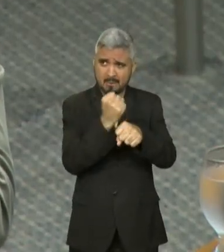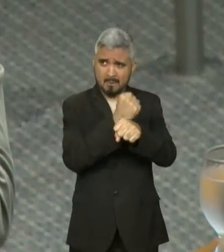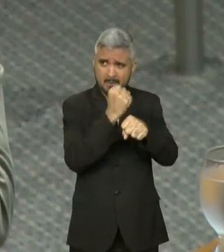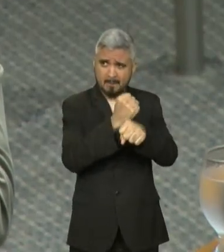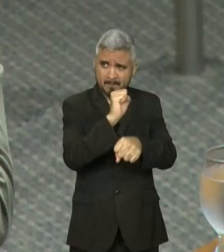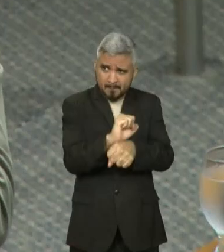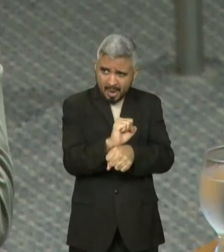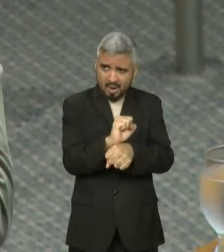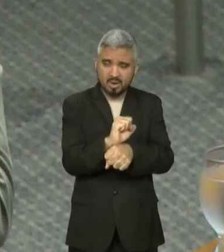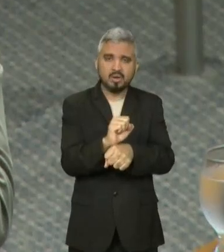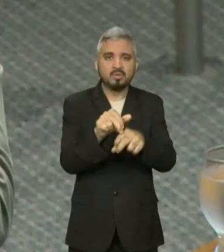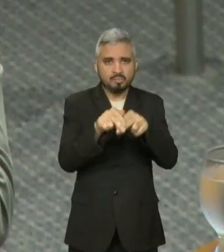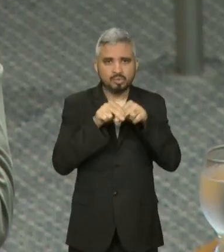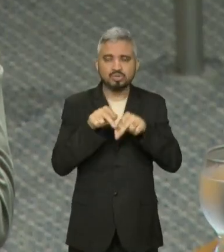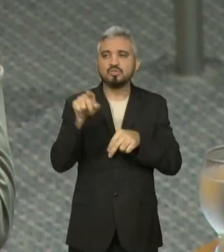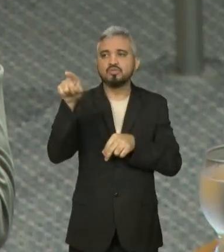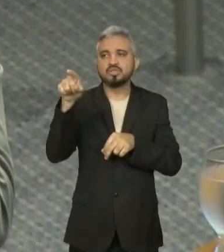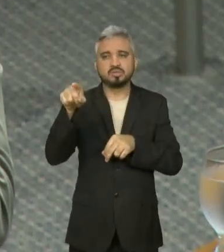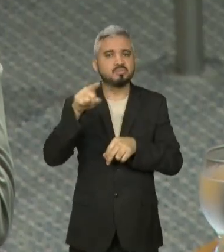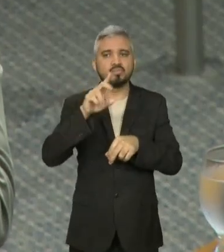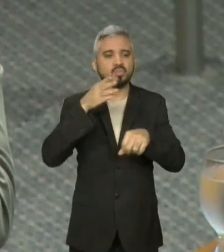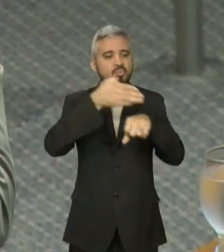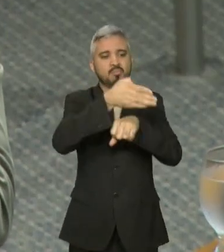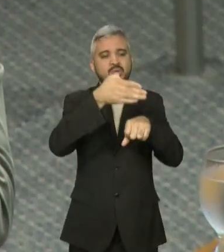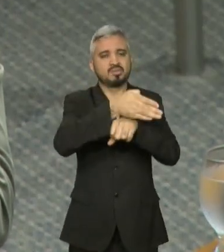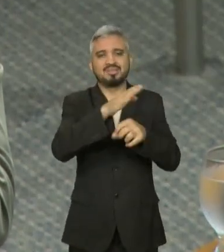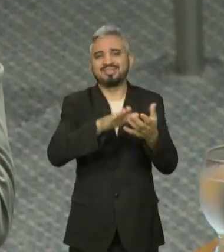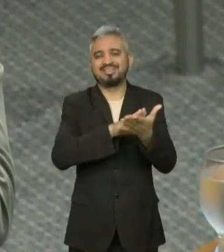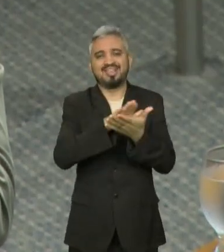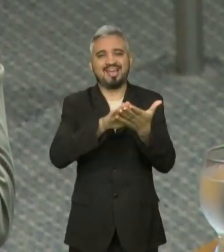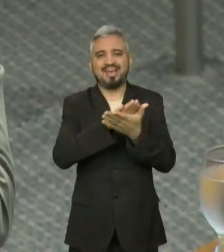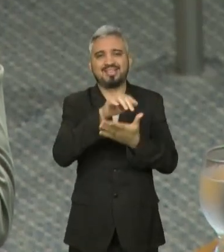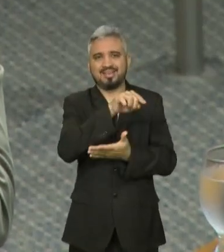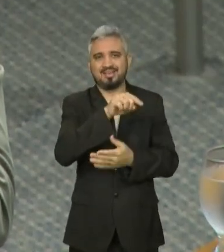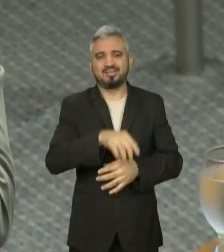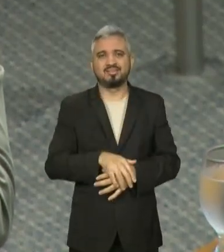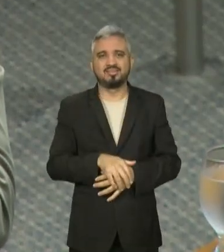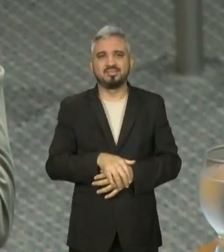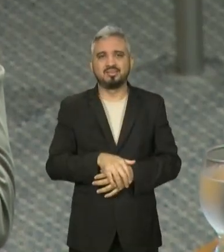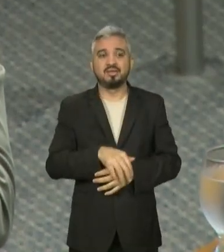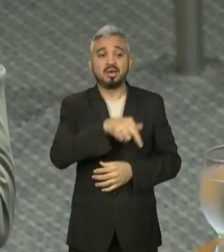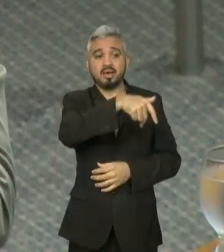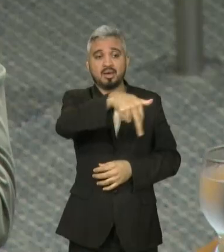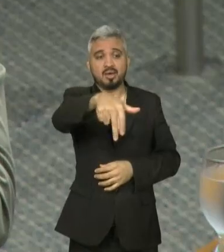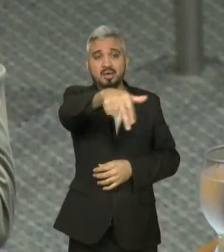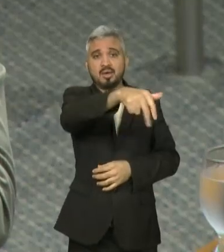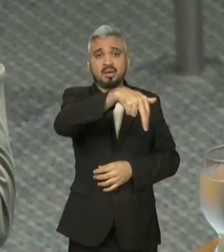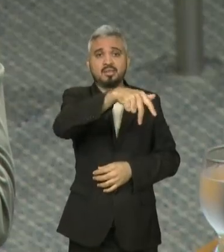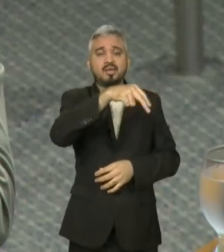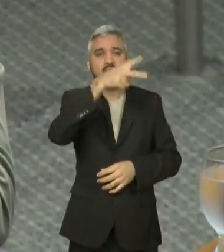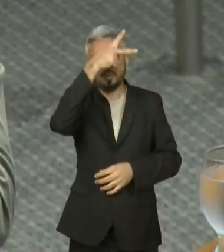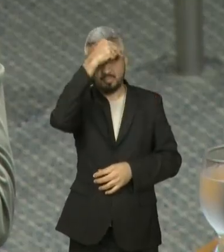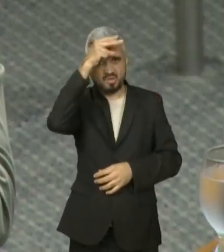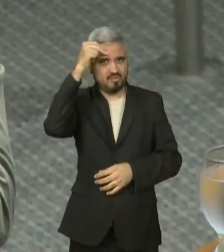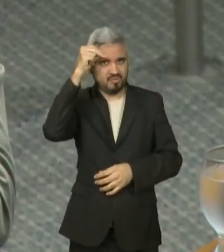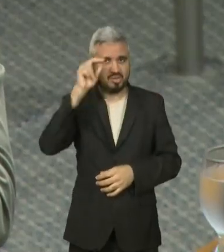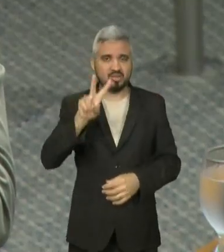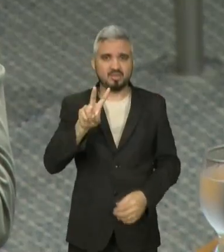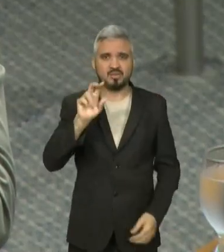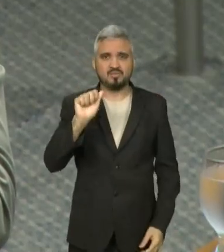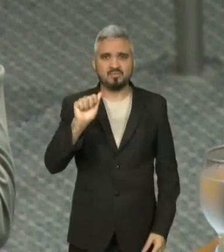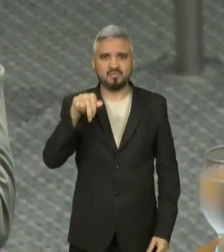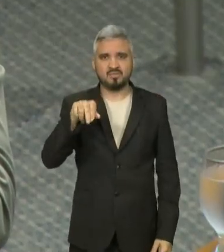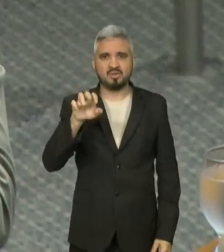andar na periferia de Pedreiras. A realidade é essa. Quem anda lá é a prefeita Vanessa Maia. E eu não tenho tempo aqui para